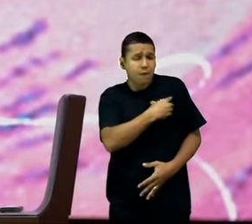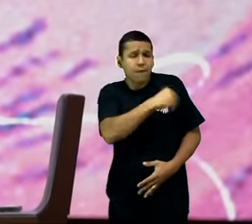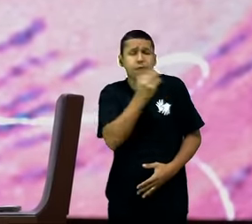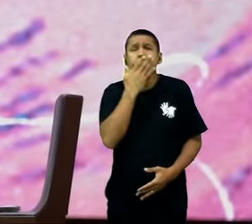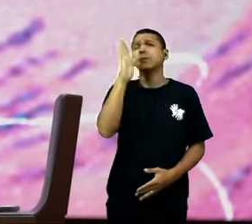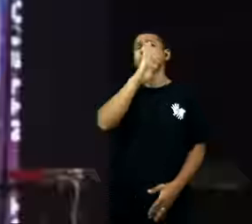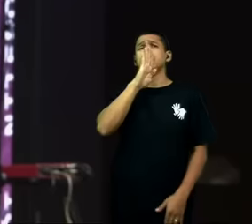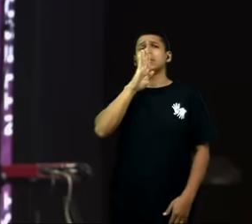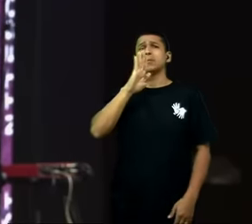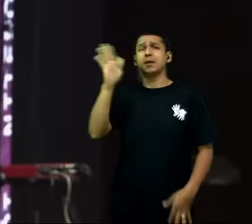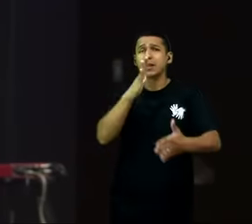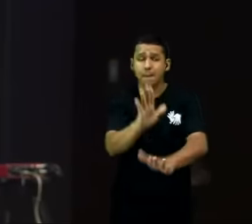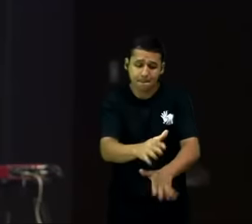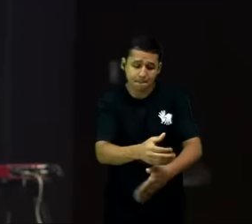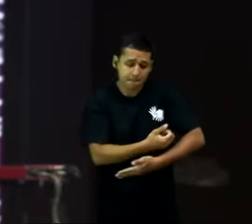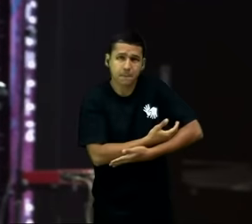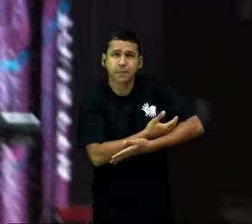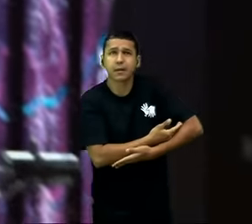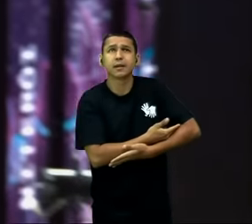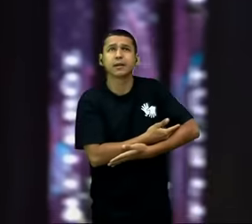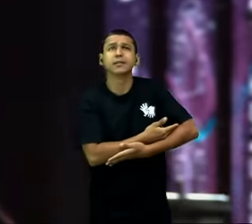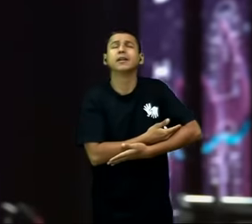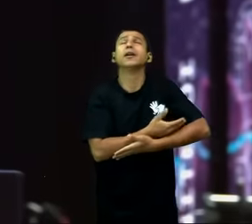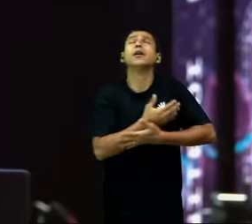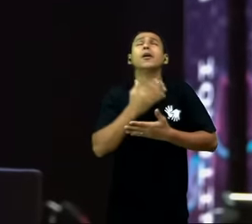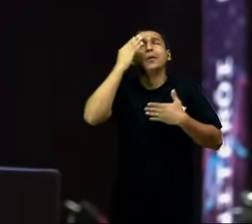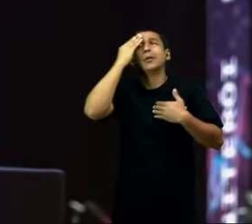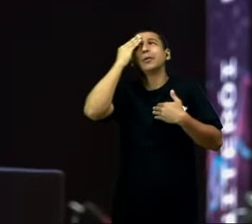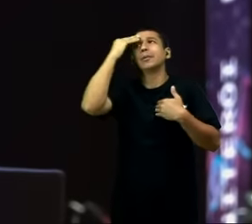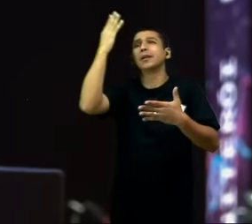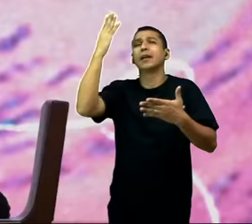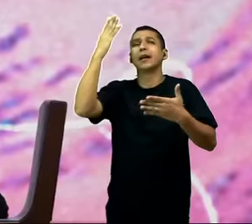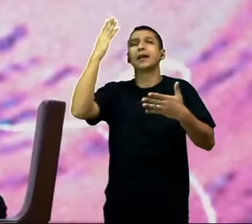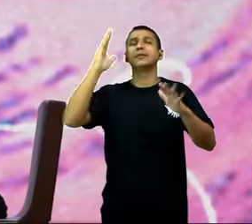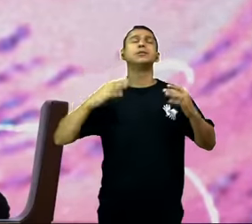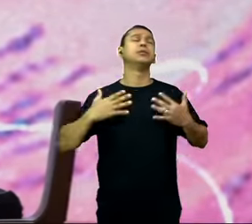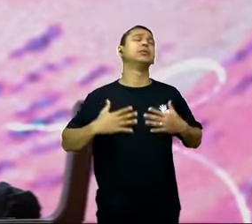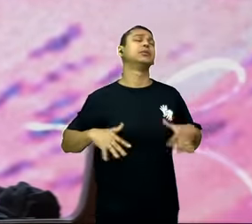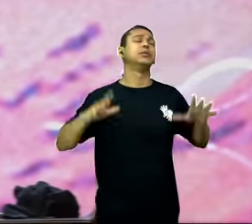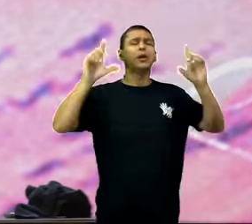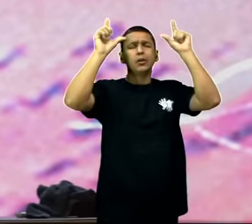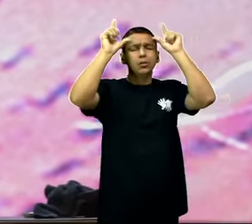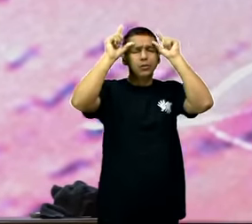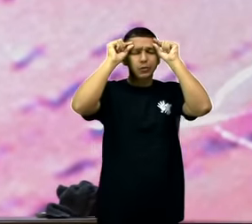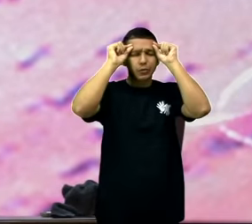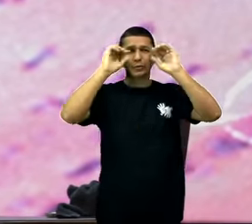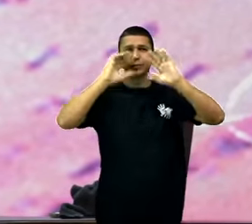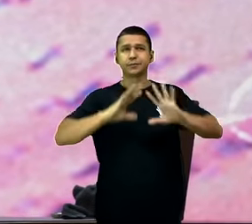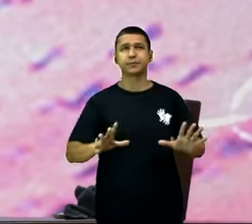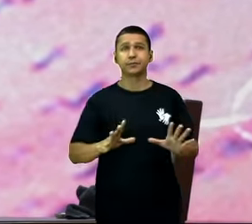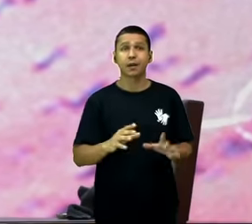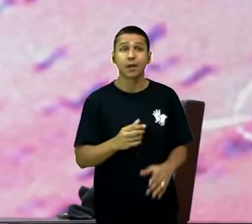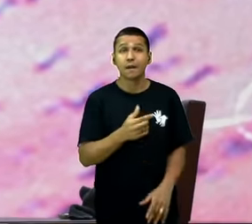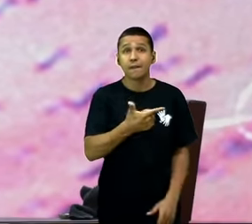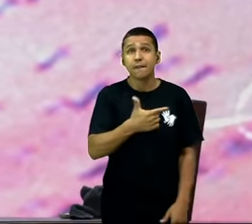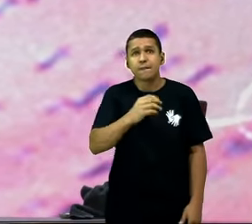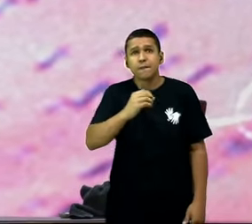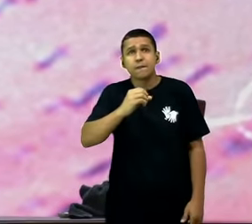promessa. E ele pega o menino no colo e ele faz assim: ó, ah, graças a Deus, agora já estou vivendo. Vivi. Ele ficou 20